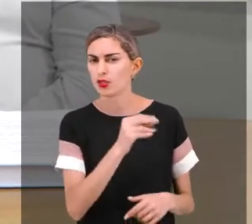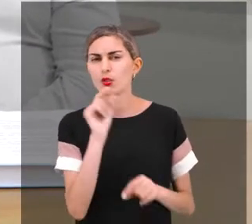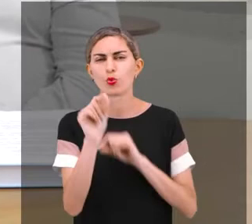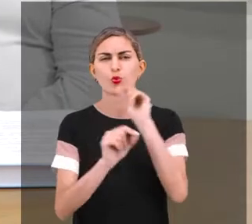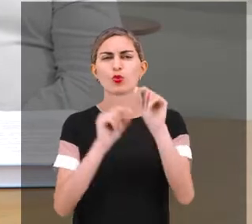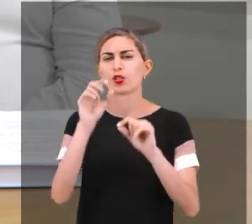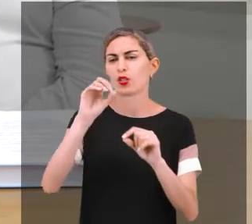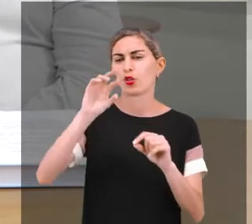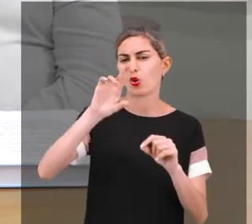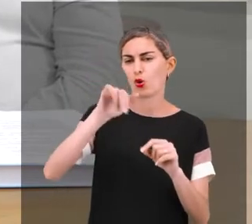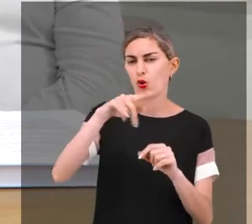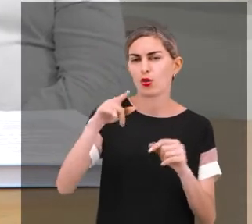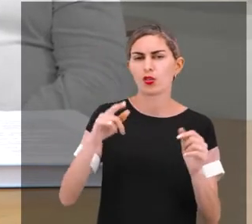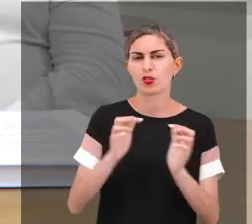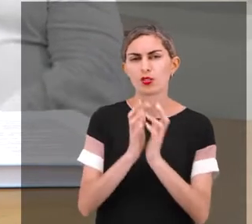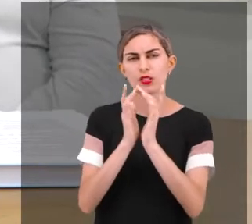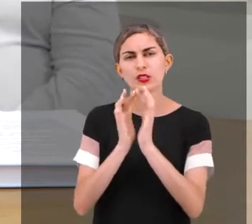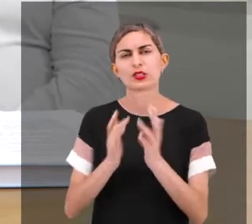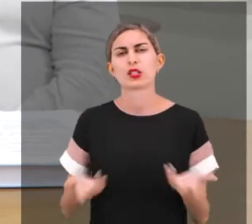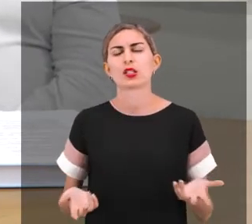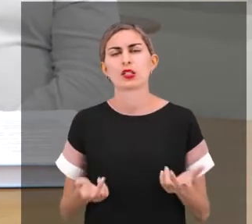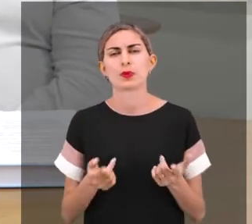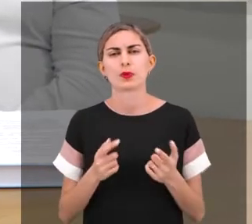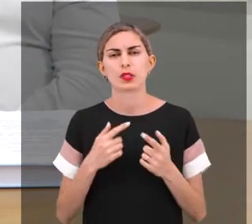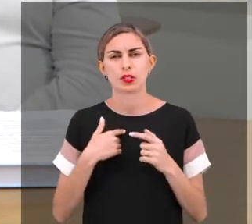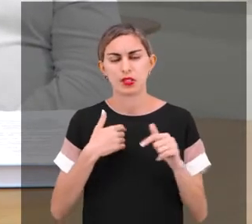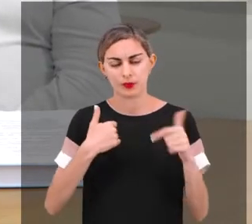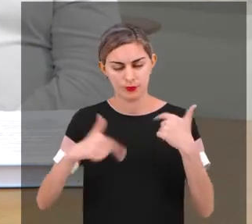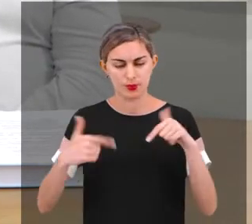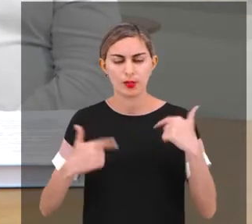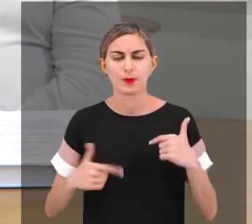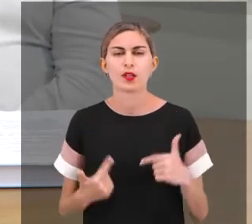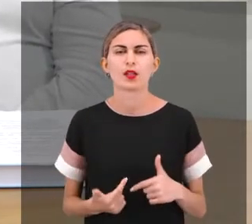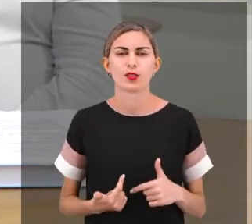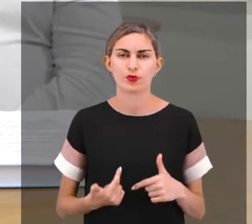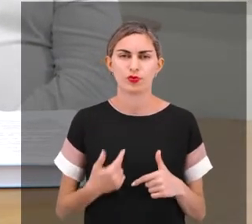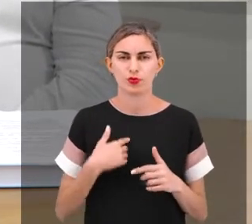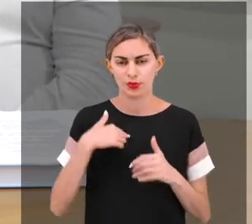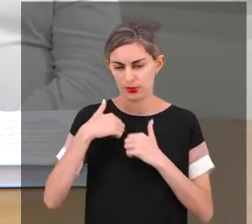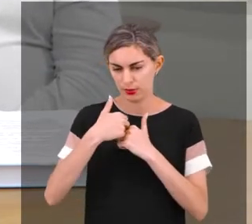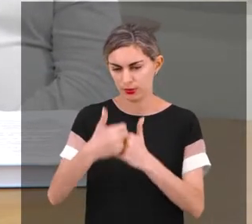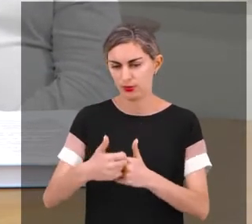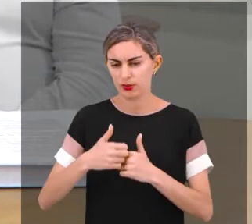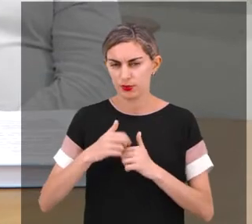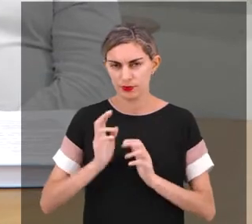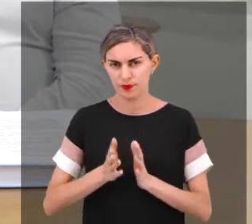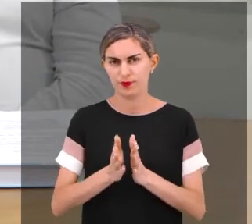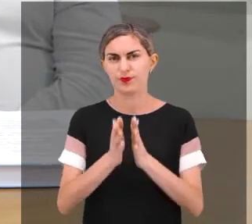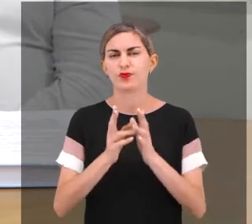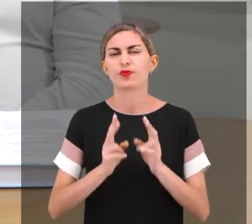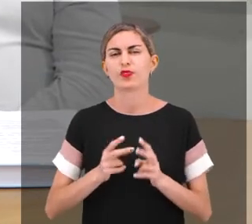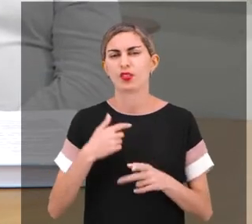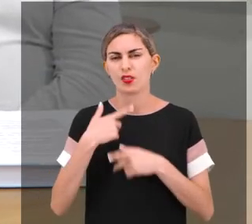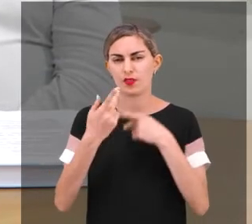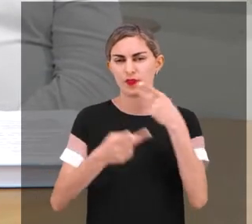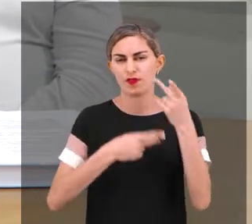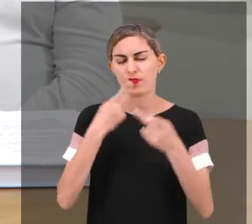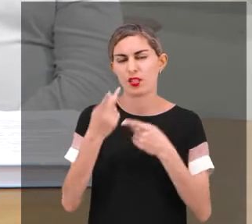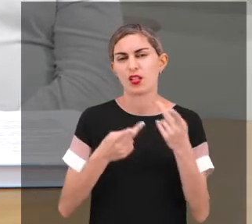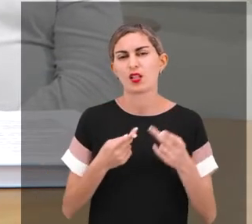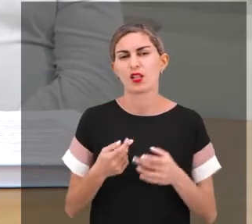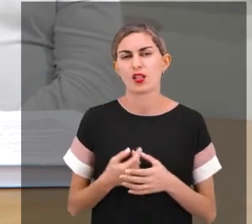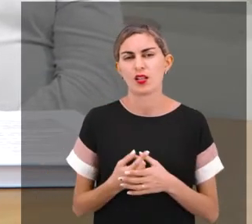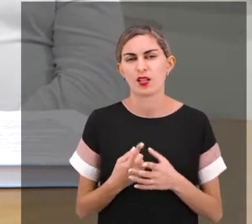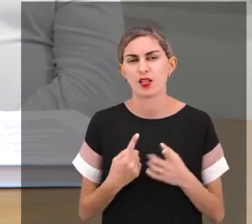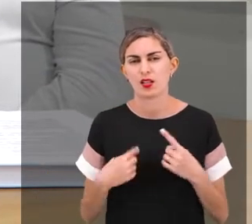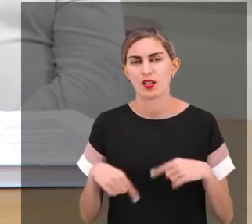que é o órgão e a dinâmica da atividade portuária, né? Numa sequência, né, Luiz? Teria mais algo a falar sobre a